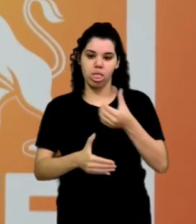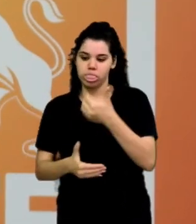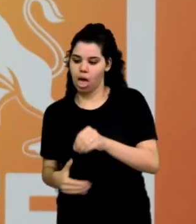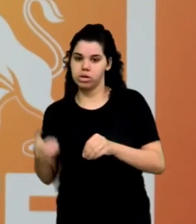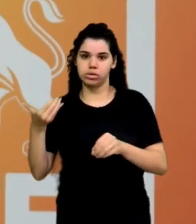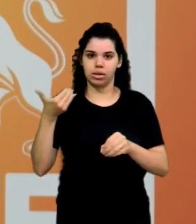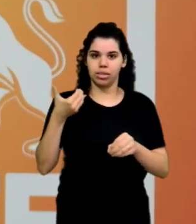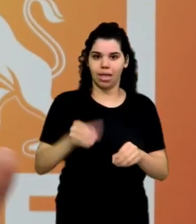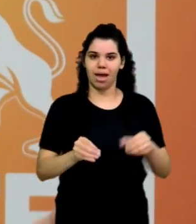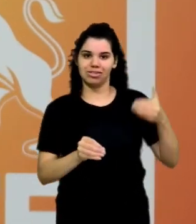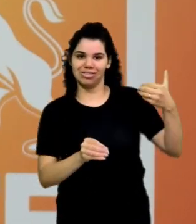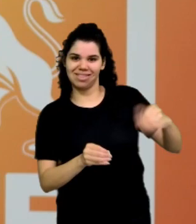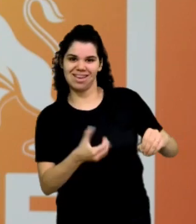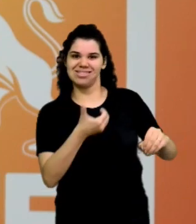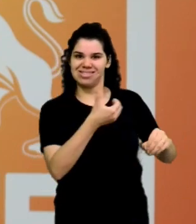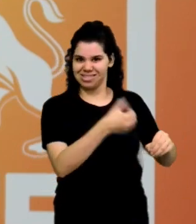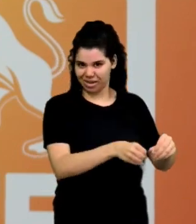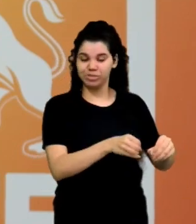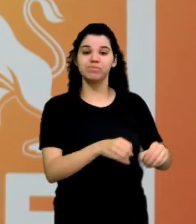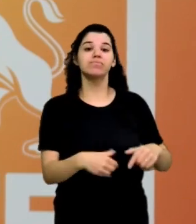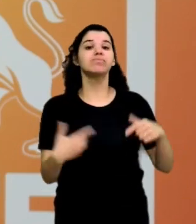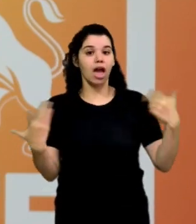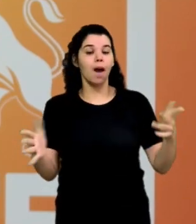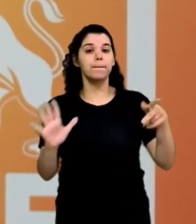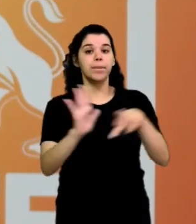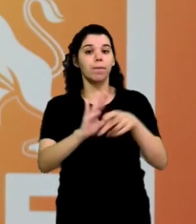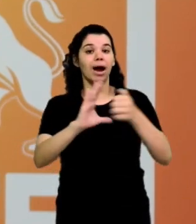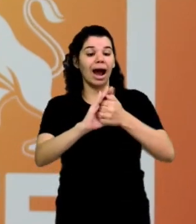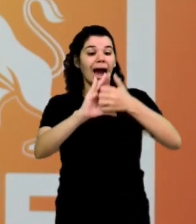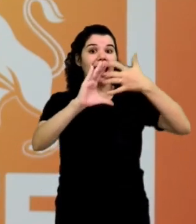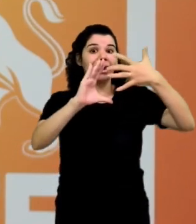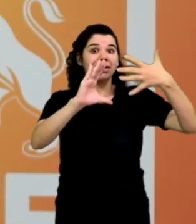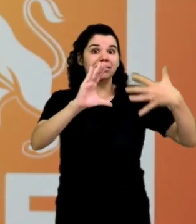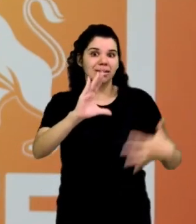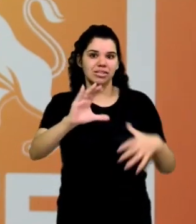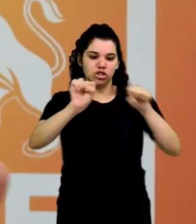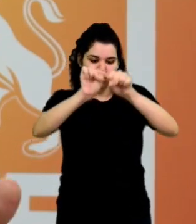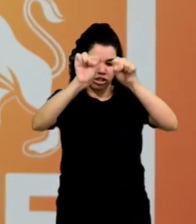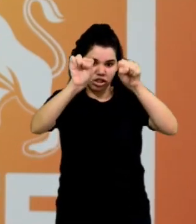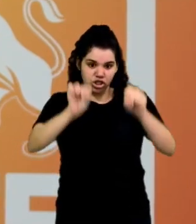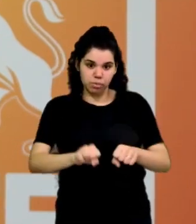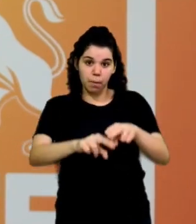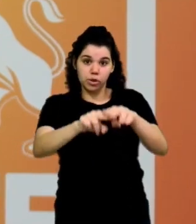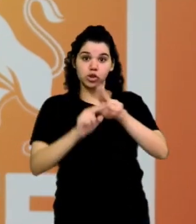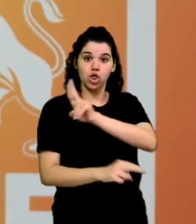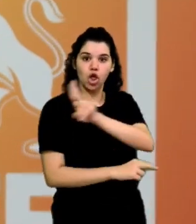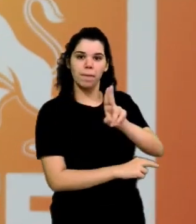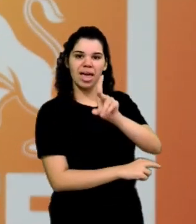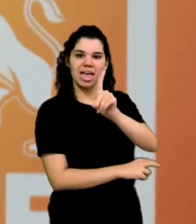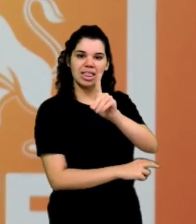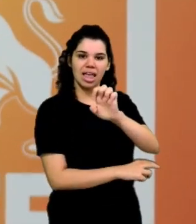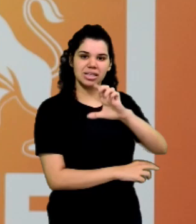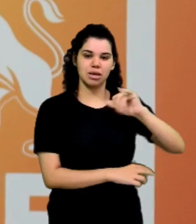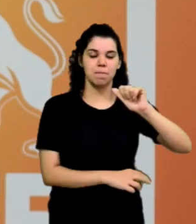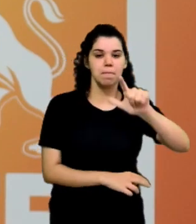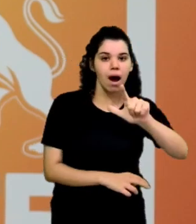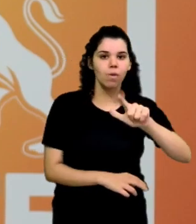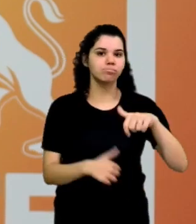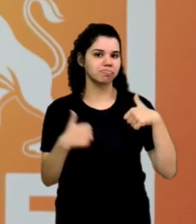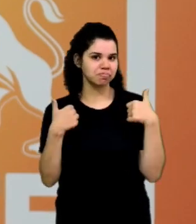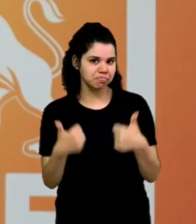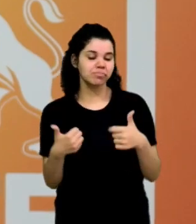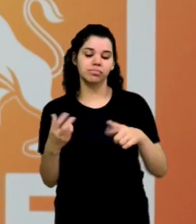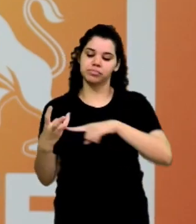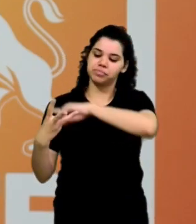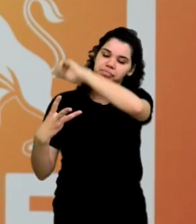essa organização de 10 em 10 é o que caracteriza esse sistema de numeração ser chamado de decimal ou de base 10.